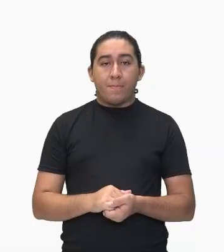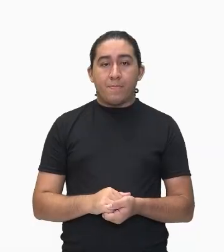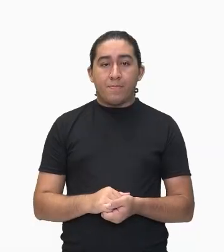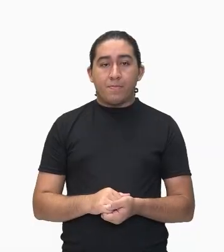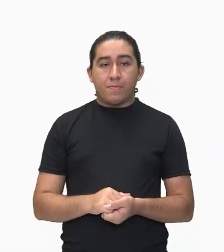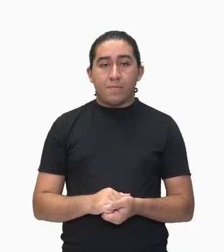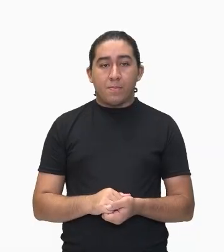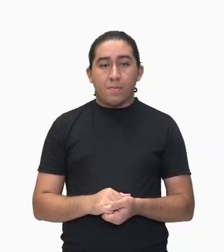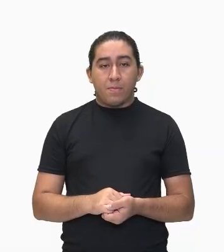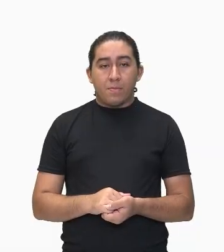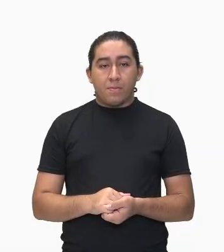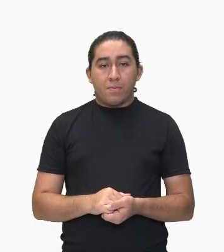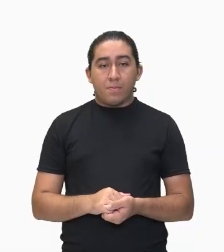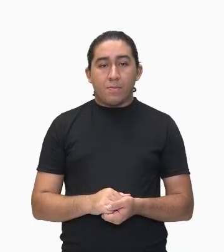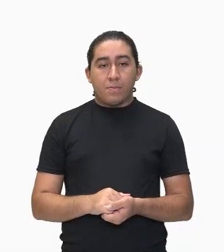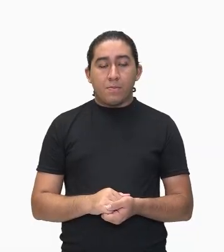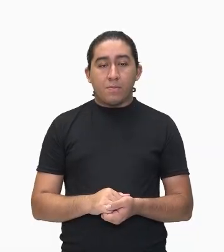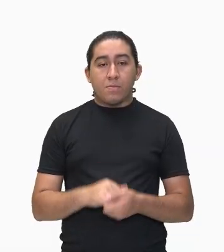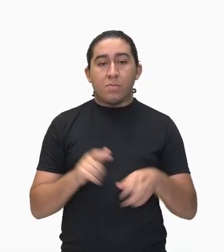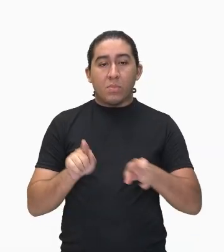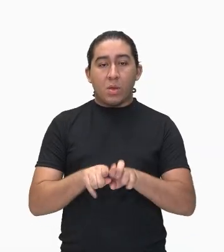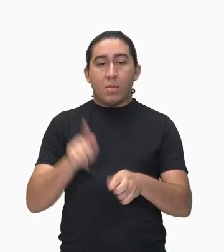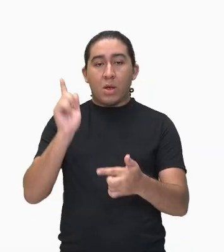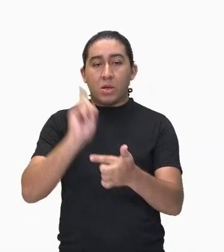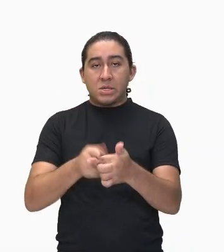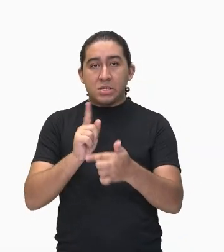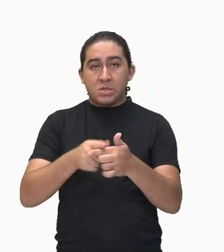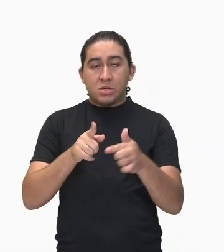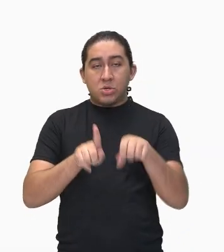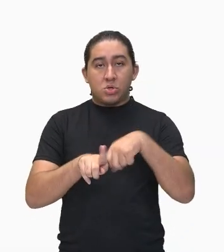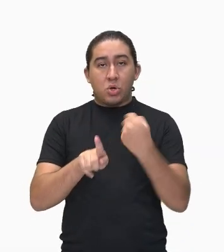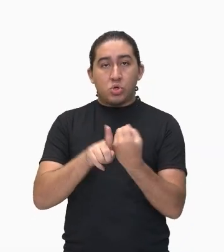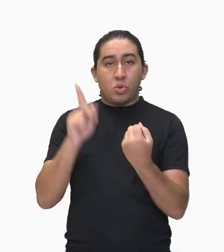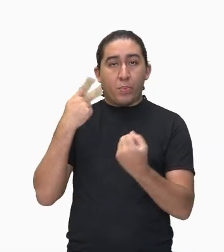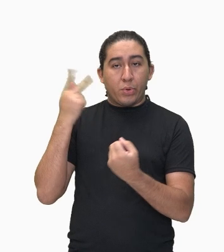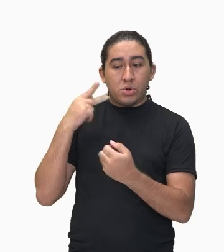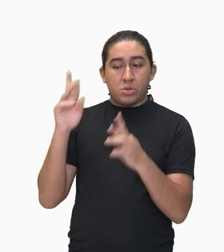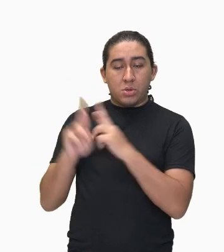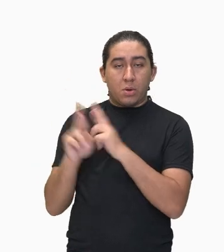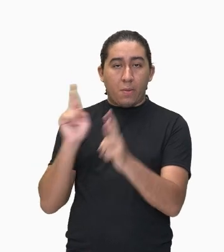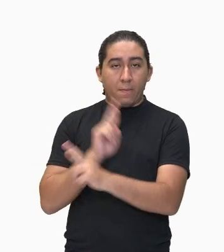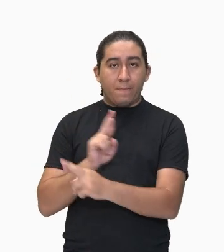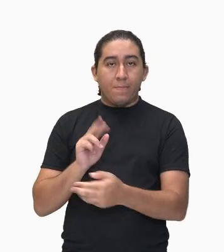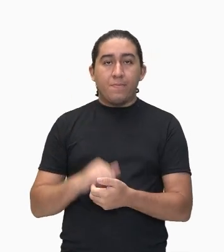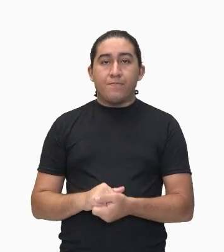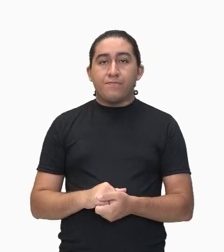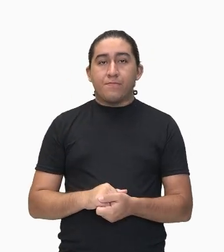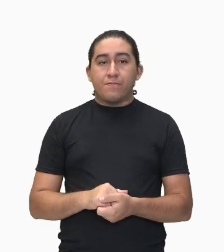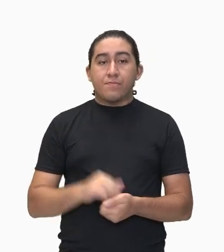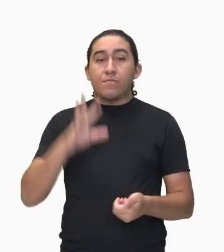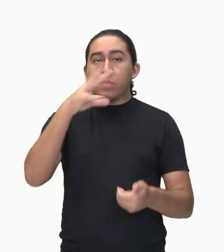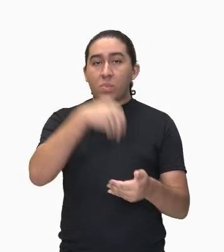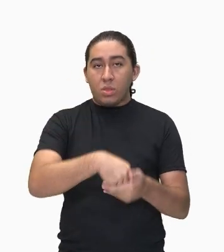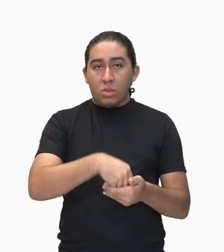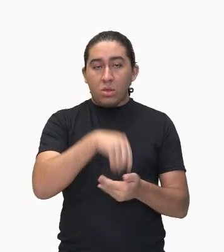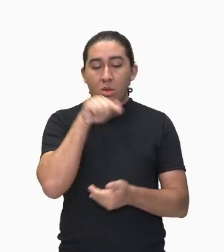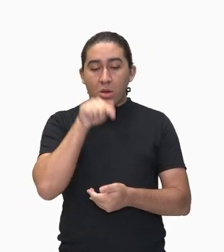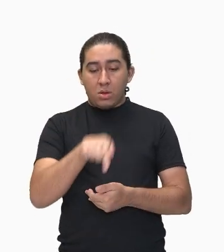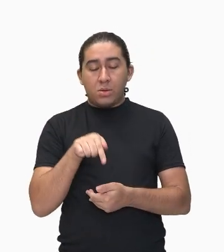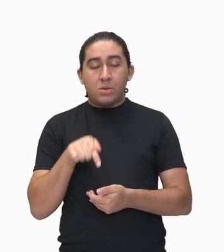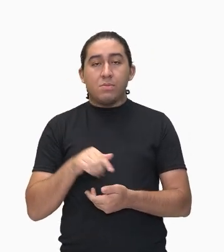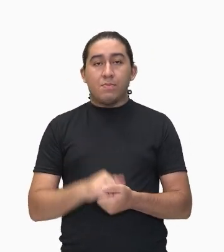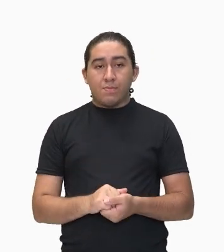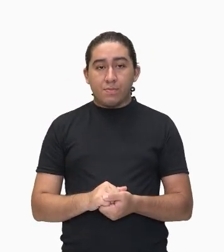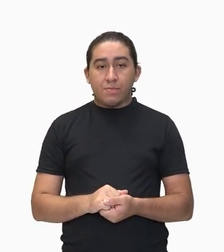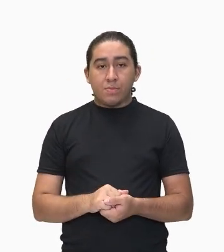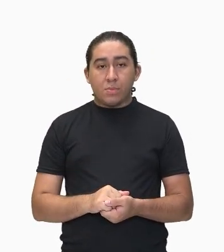né? E também a crítica sociopolítica, né? Então, dentro do realismo, as obras do